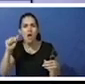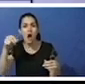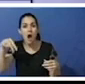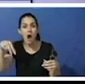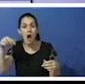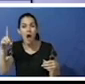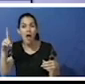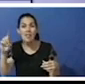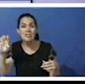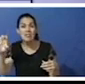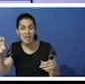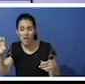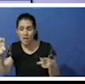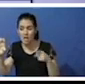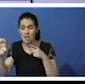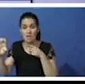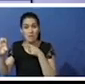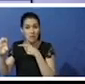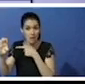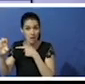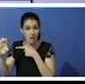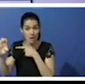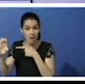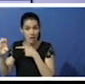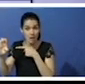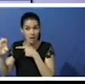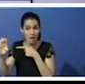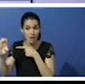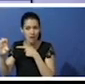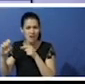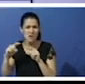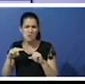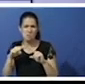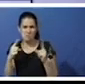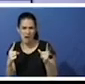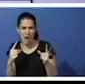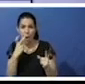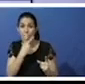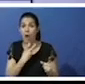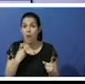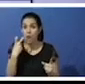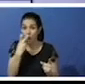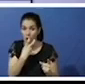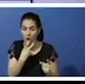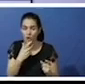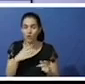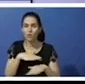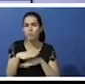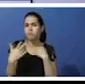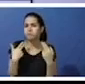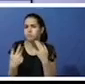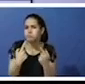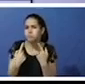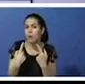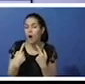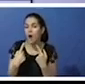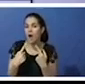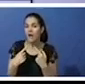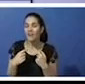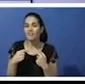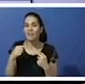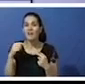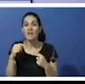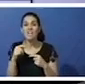leio, faço a leitura, eu presto atenção, eu falo grande. Mas na oralidade, conversando no dia a dia, eu não falo grande, eu